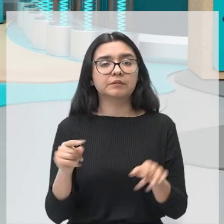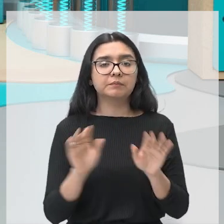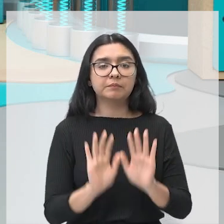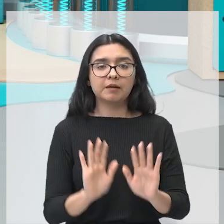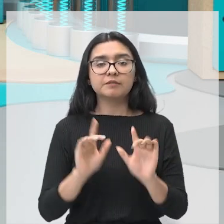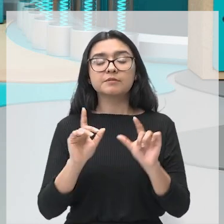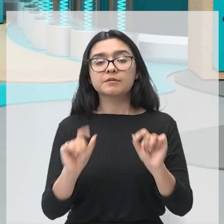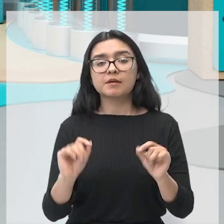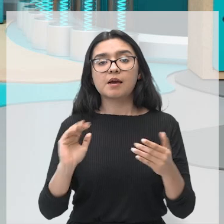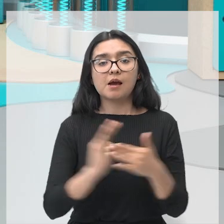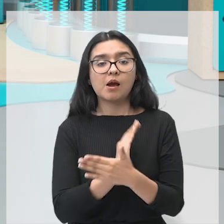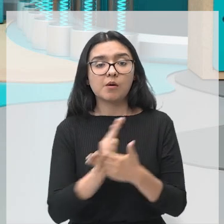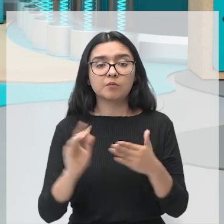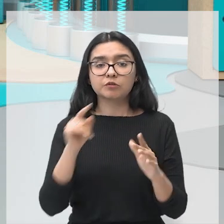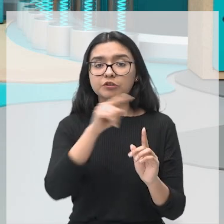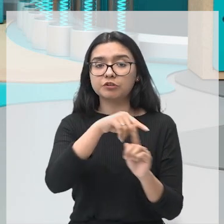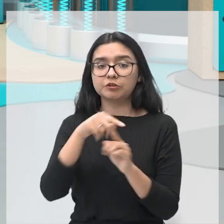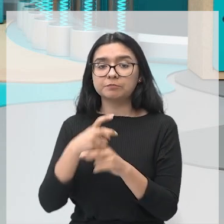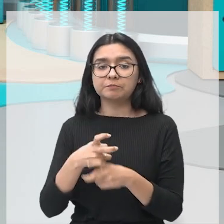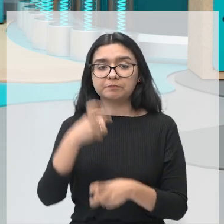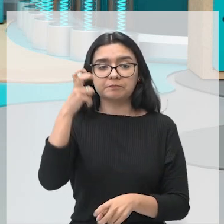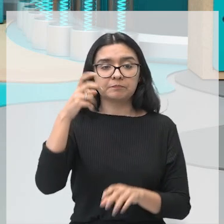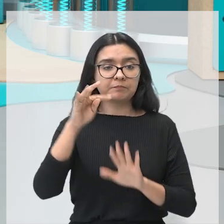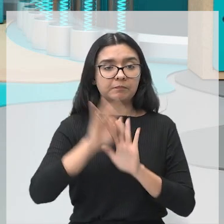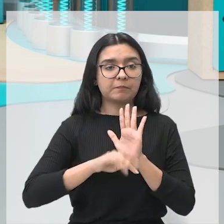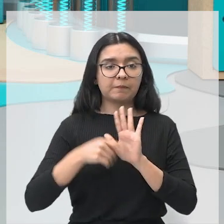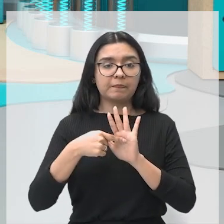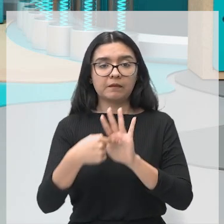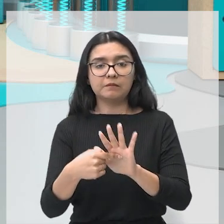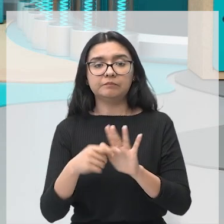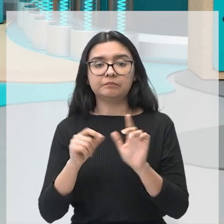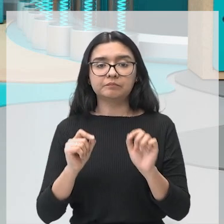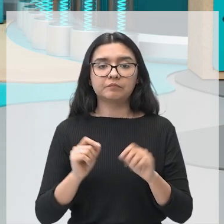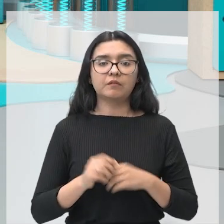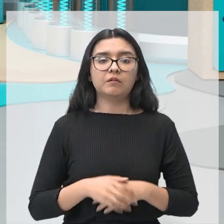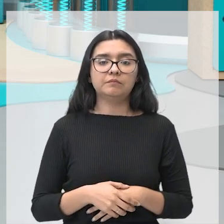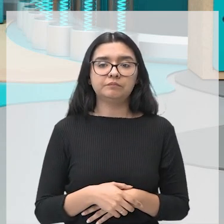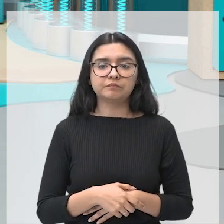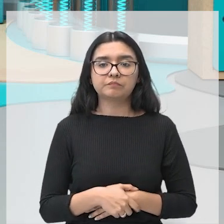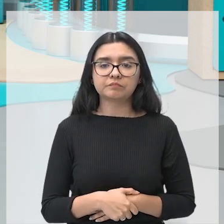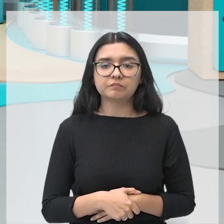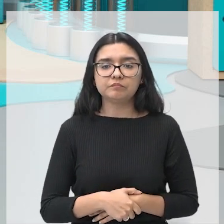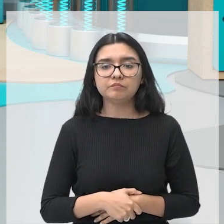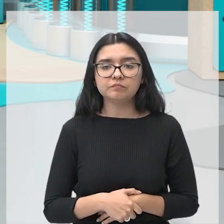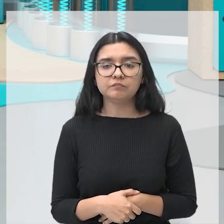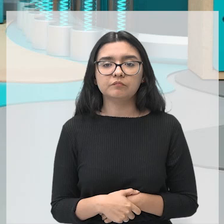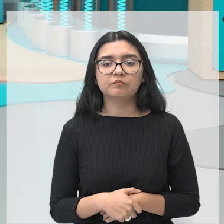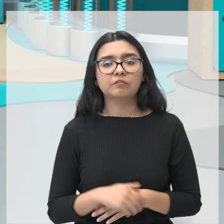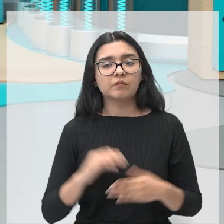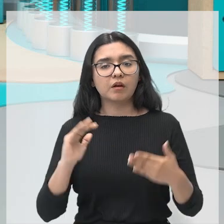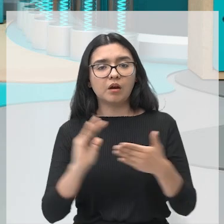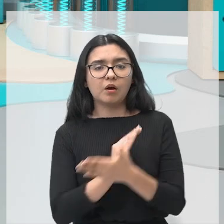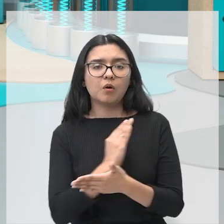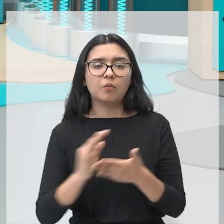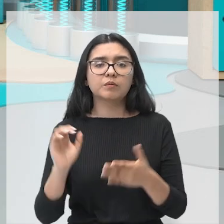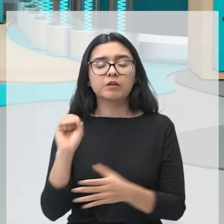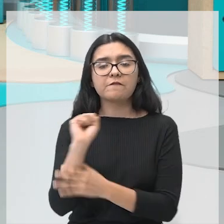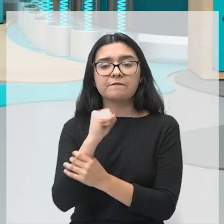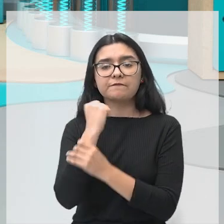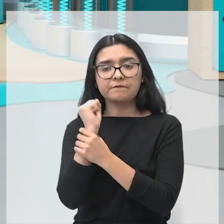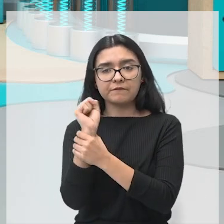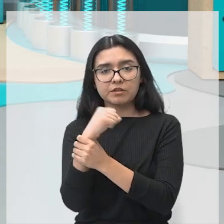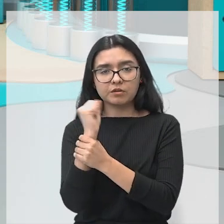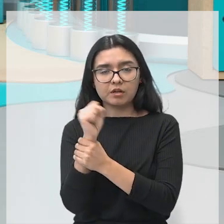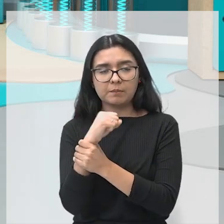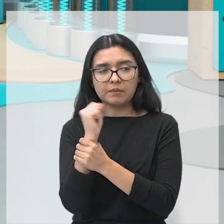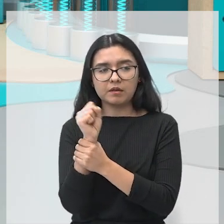Porém, para alguns desvios, olha só, o texto continua, para alguns desvios, apenas algumas poucas sessões de